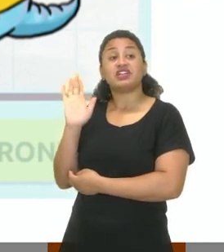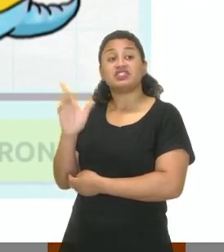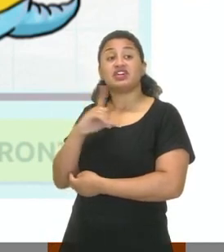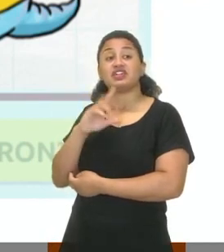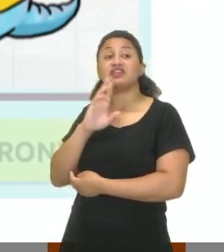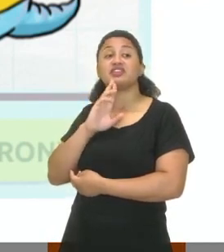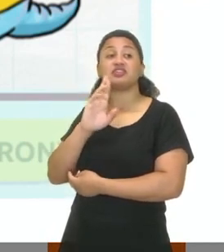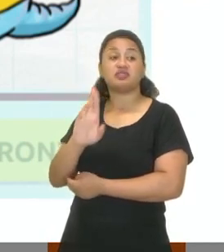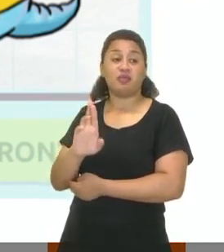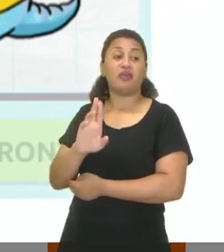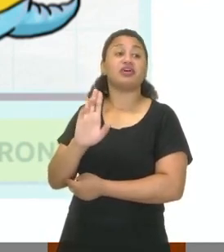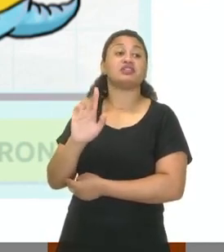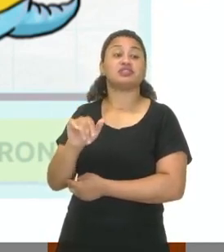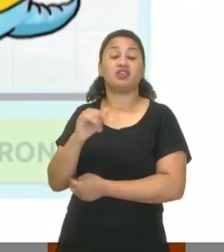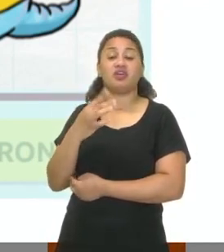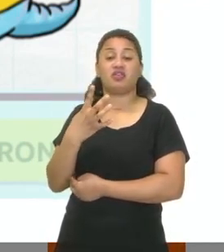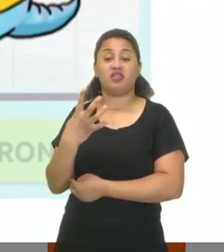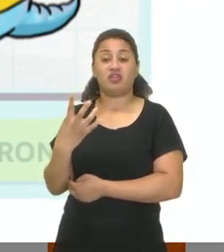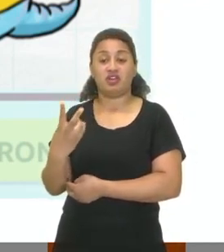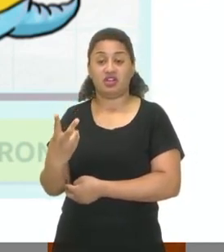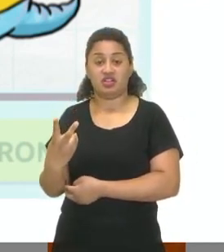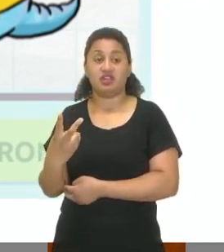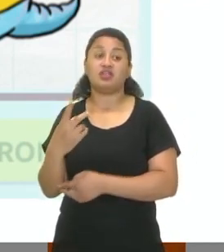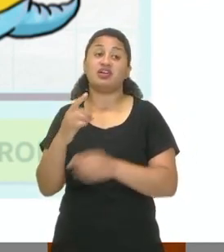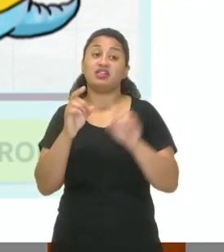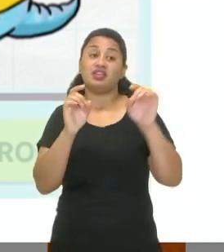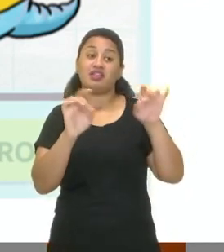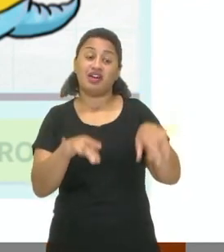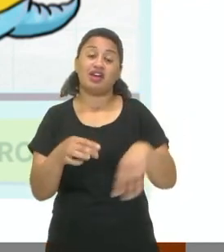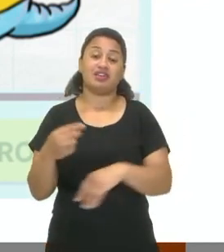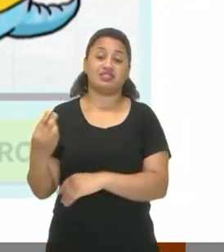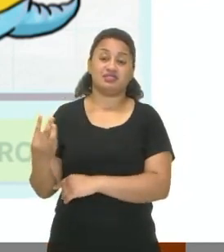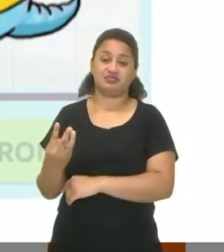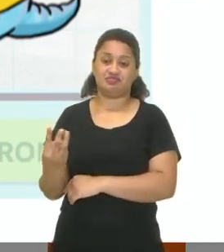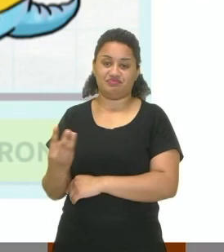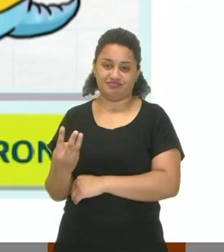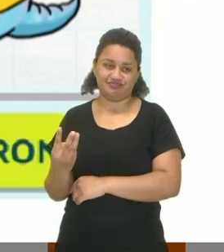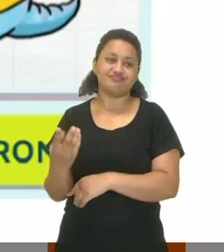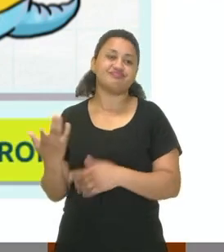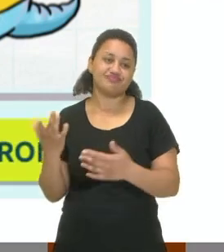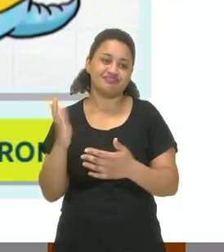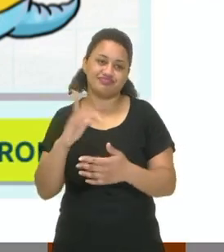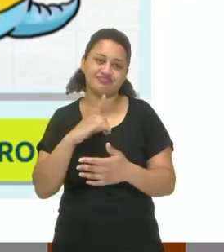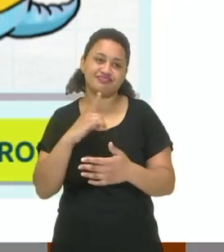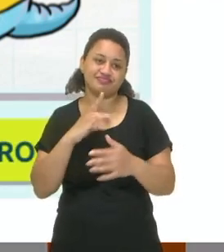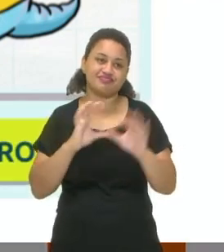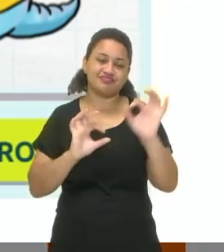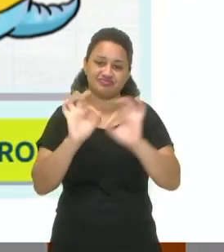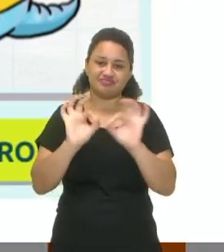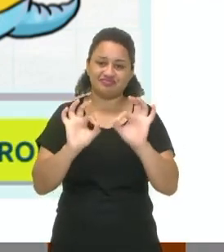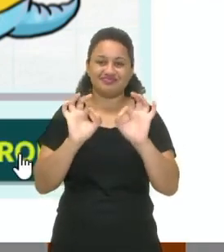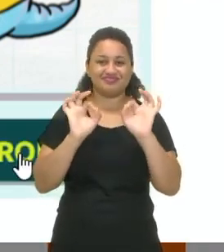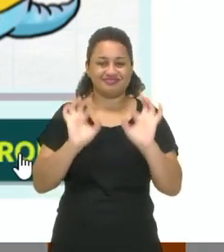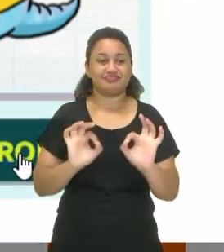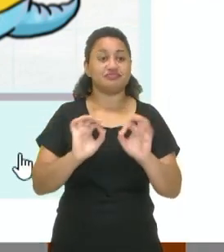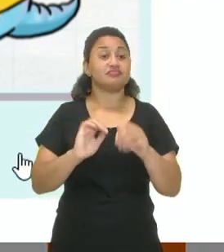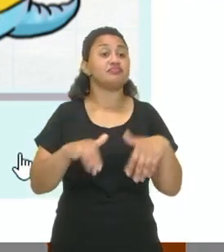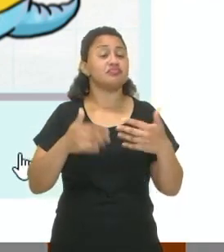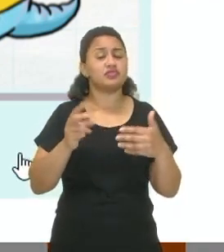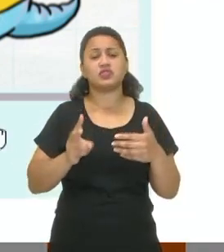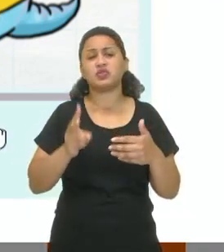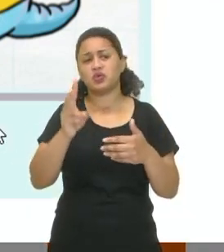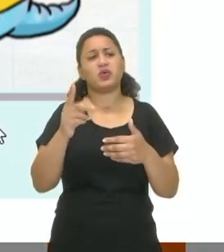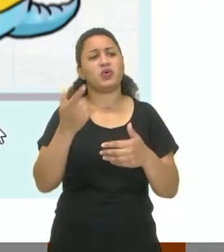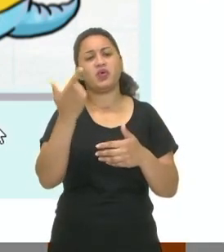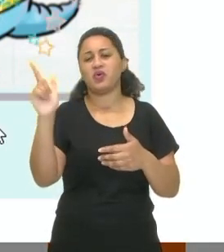respostinha ali, tá vendo? Ó, deu 42 e o resto deu 3. Ele já encaixa certinho, beleza? E nisso vão seguindo